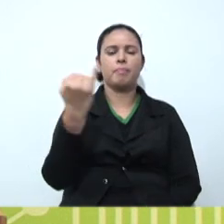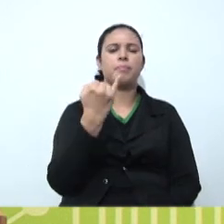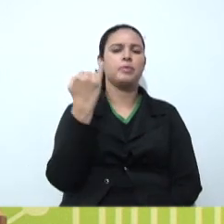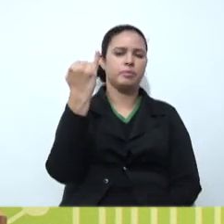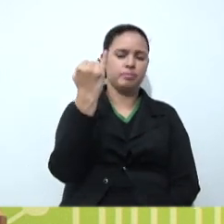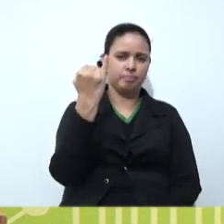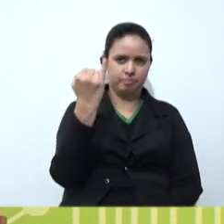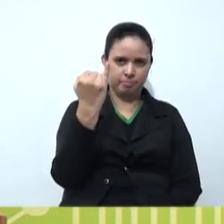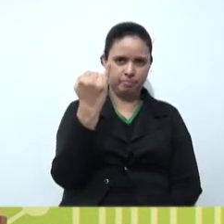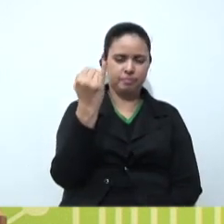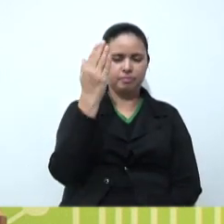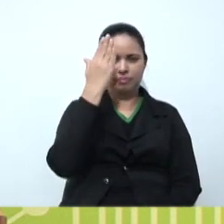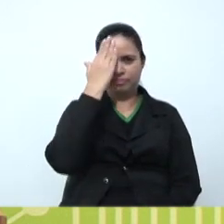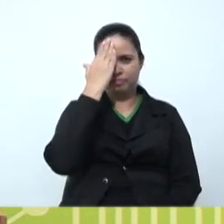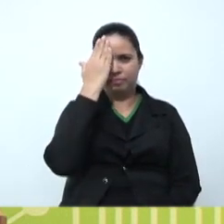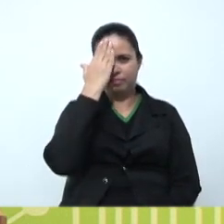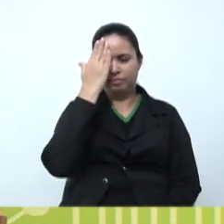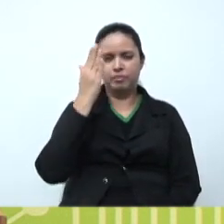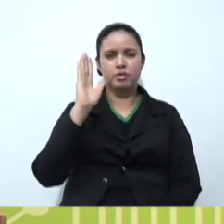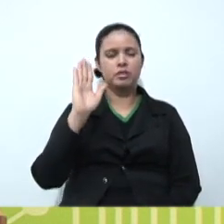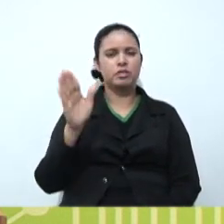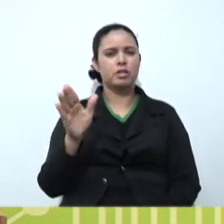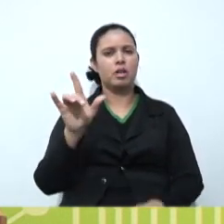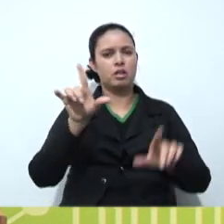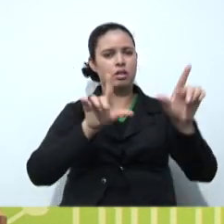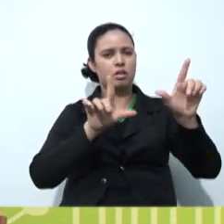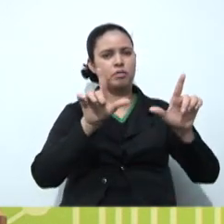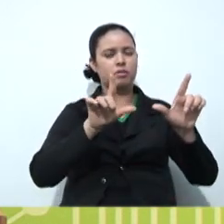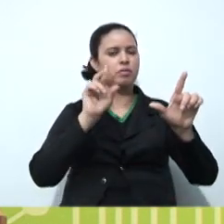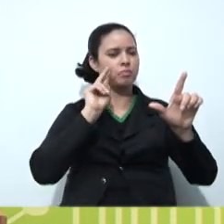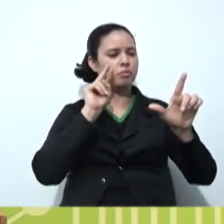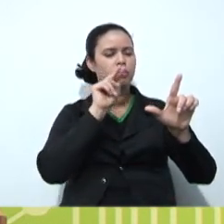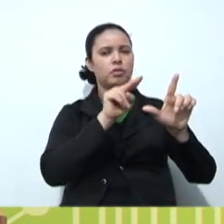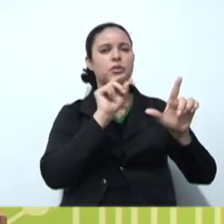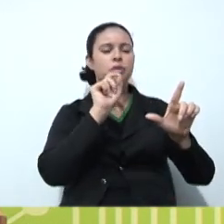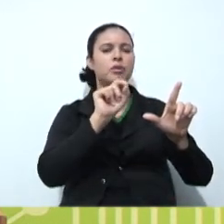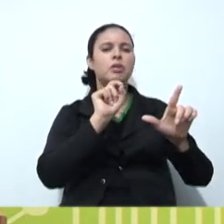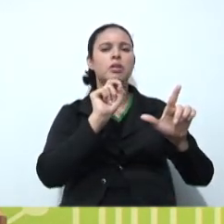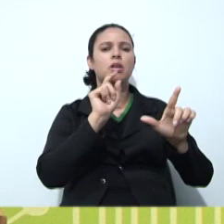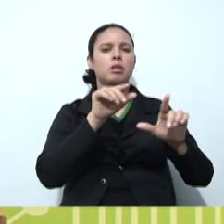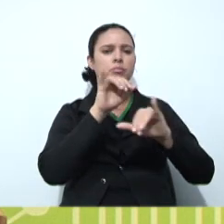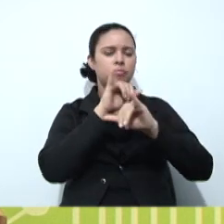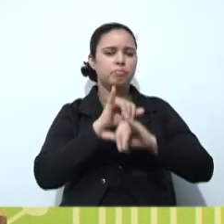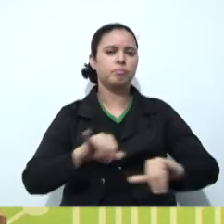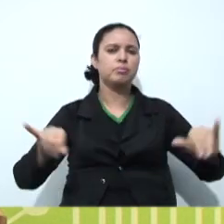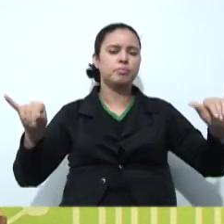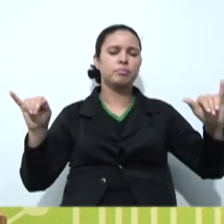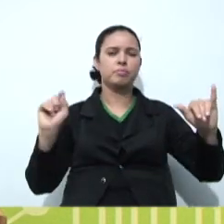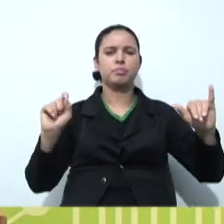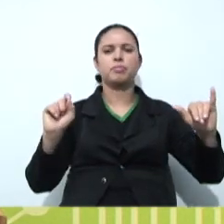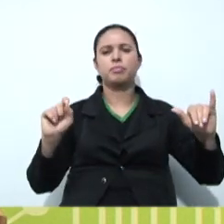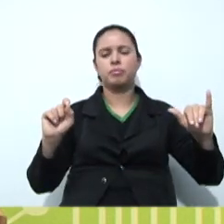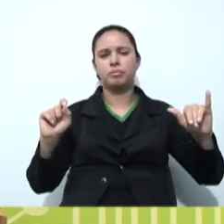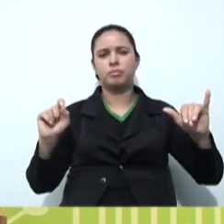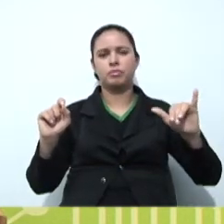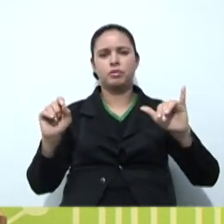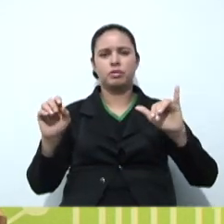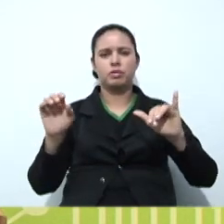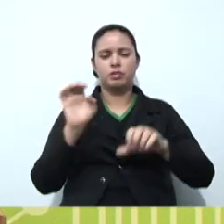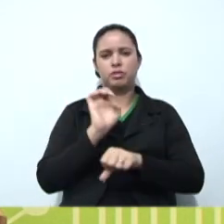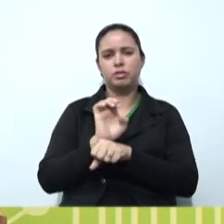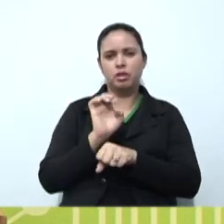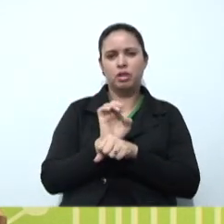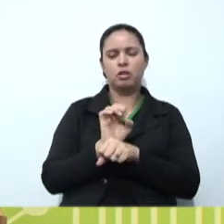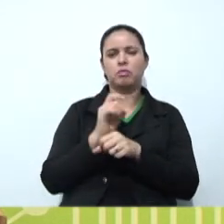muito importante. Nós vemos no noticiário aí, diariamente notícias, né, de determinados estados,